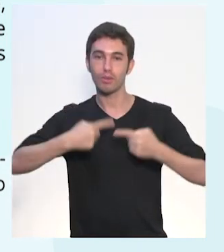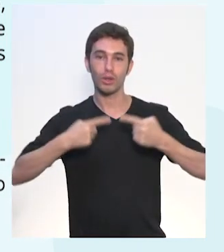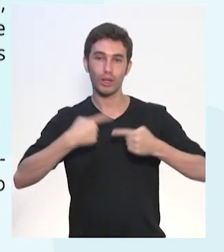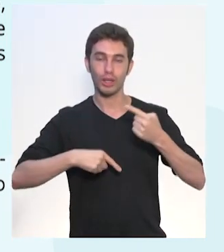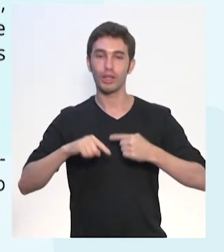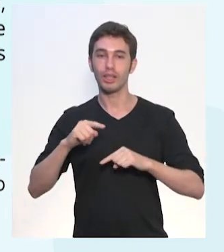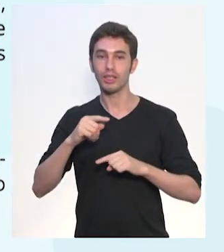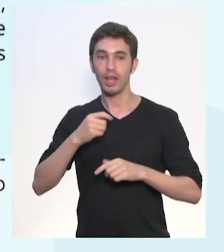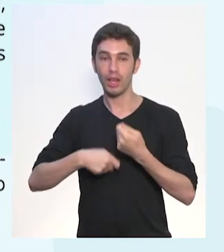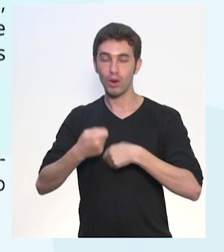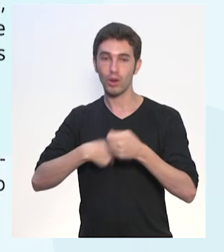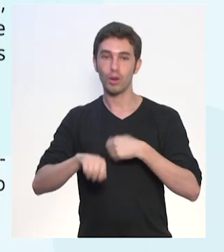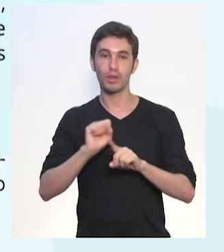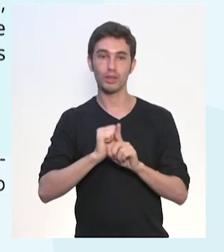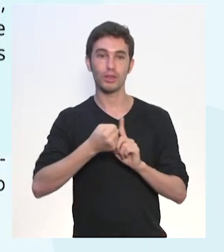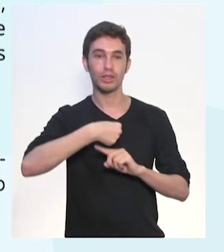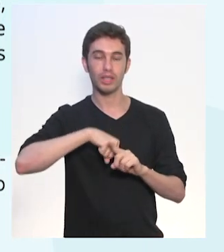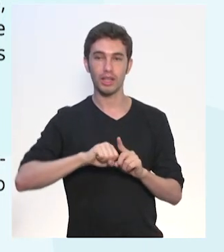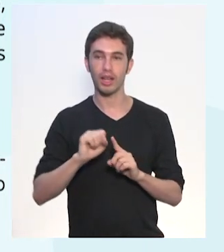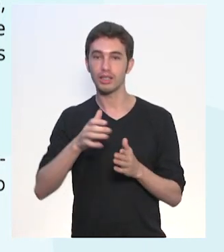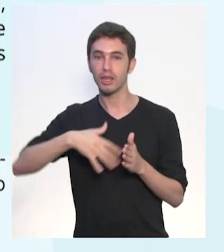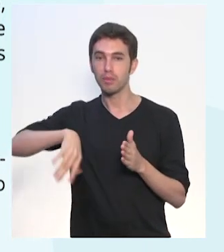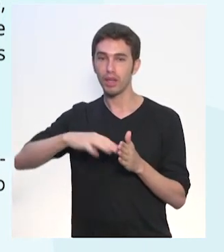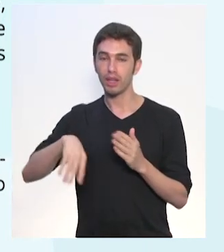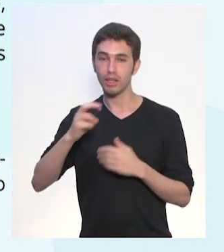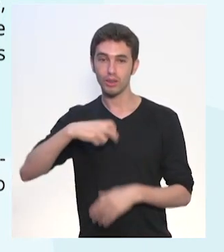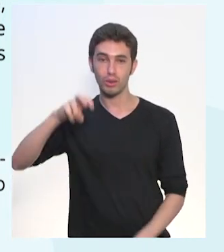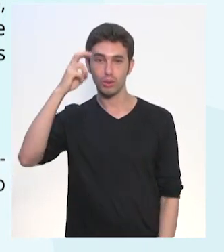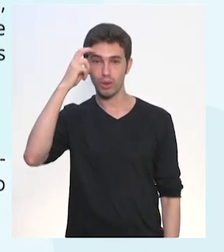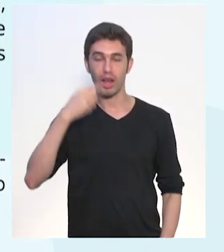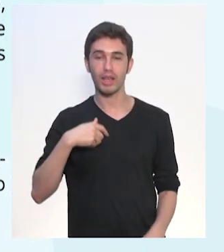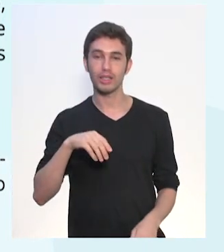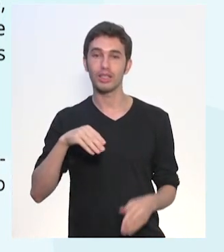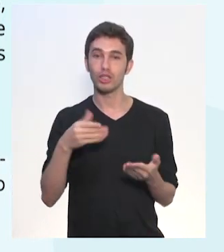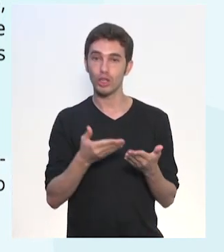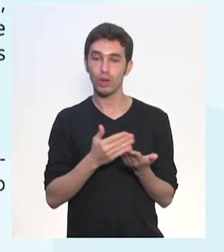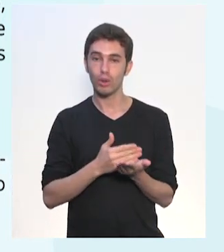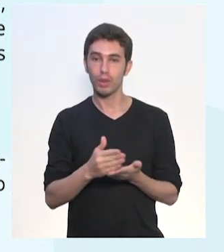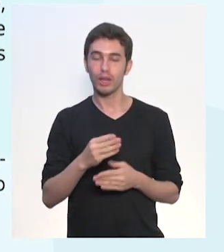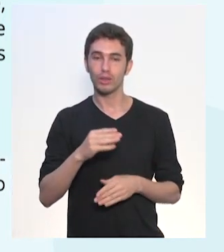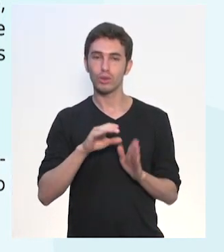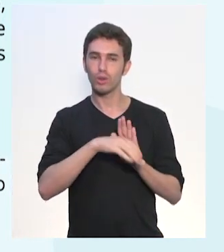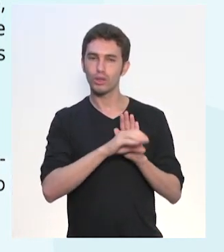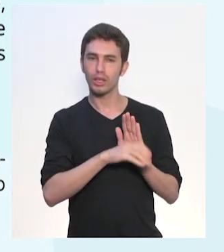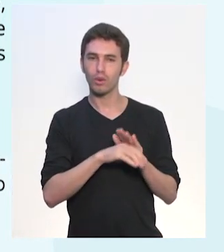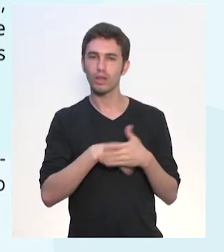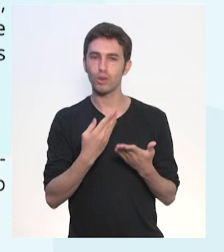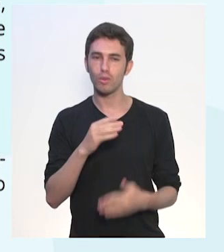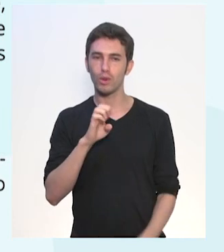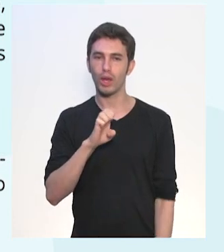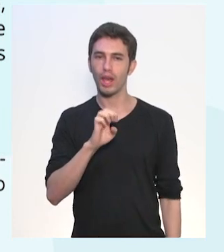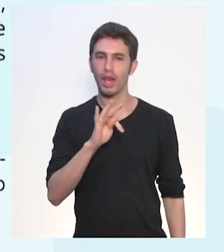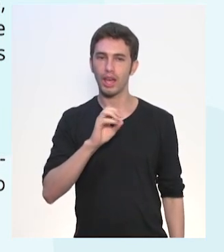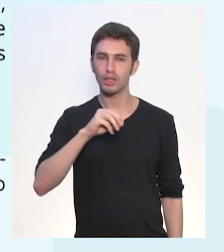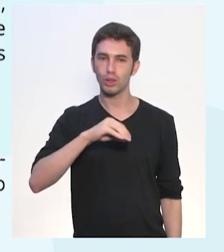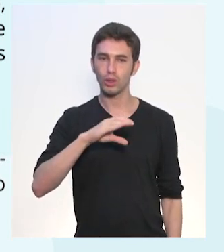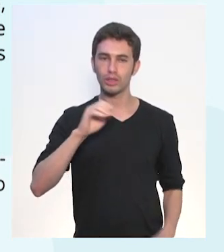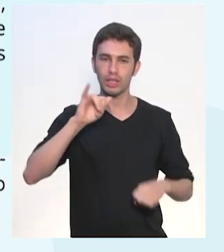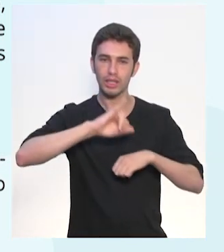econômicas, sociais, ambientais e culturais, de matrizes conceituais, como etnocentrismo,